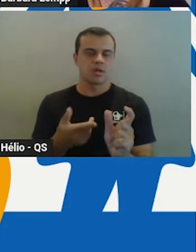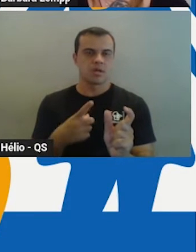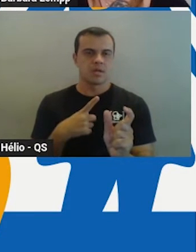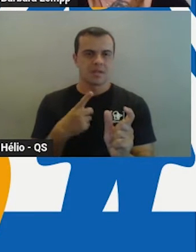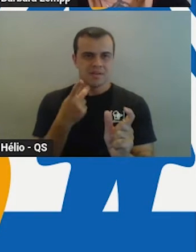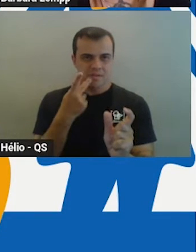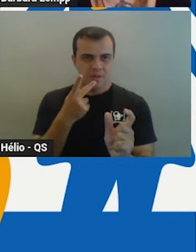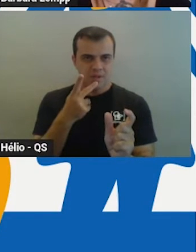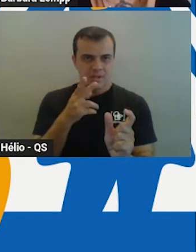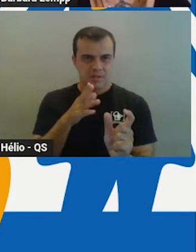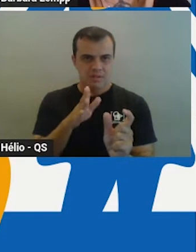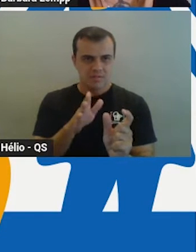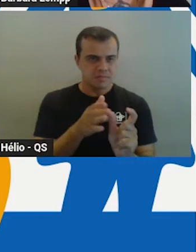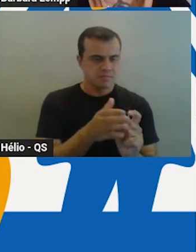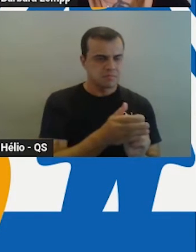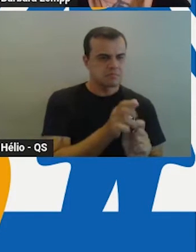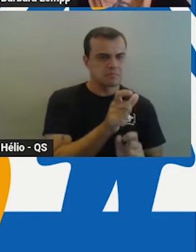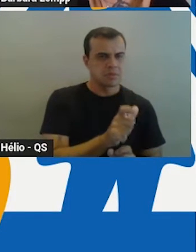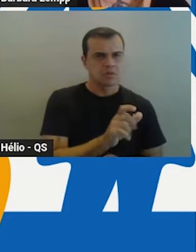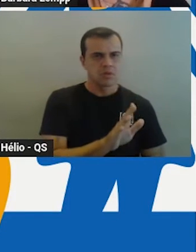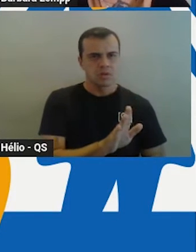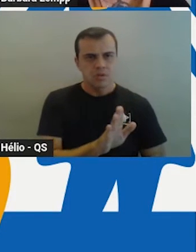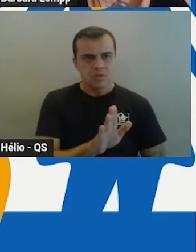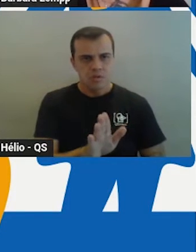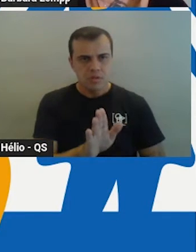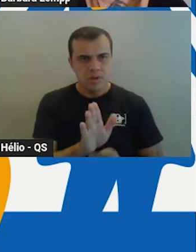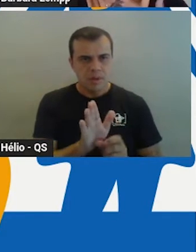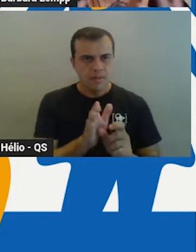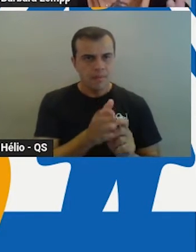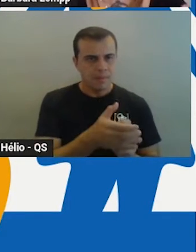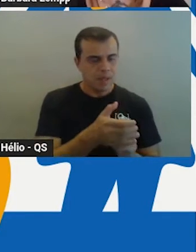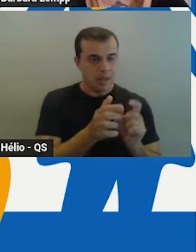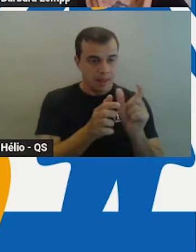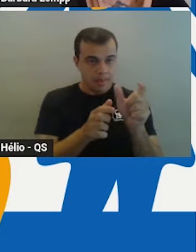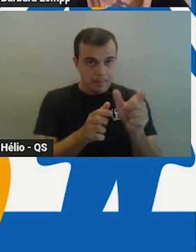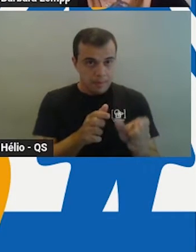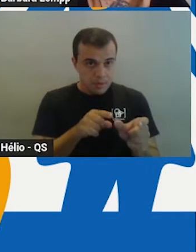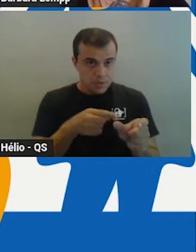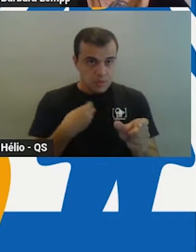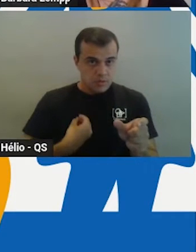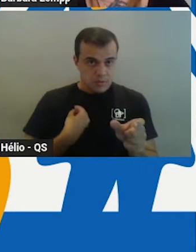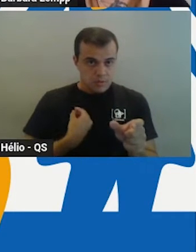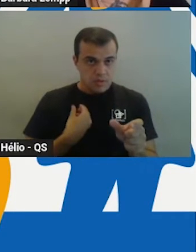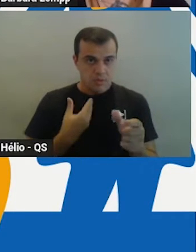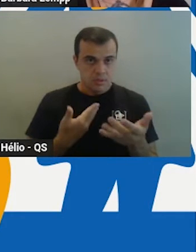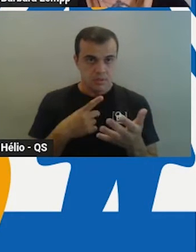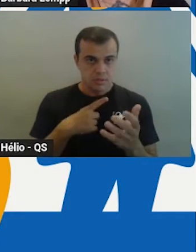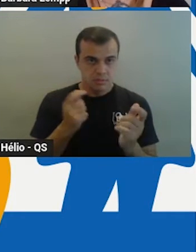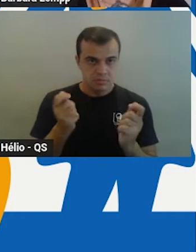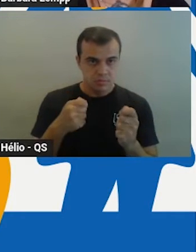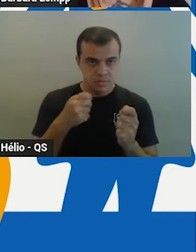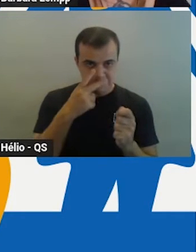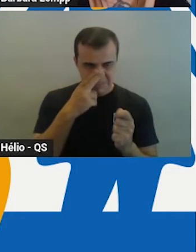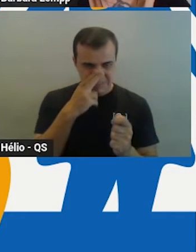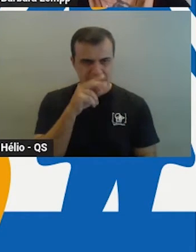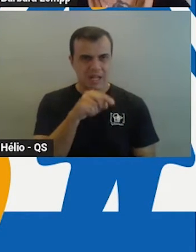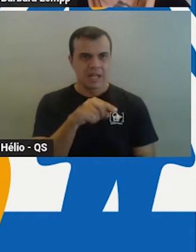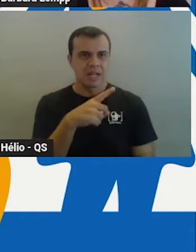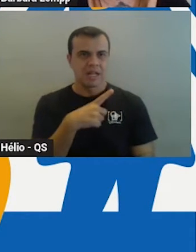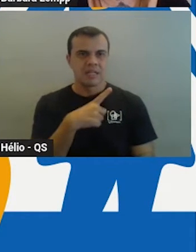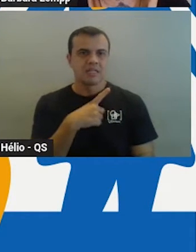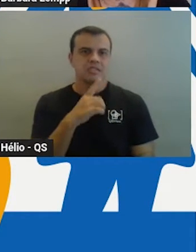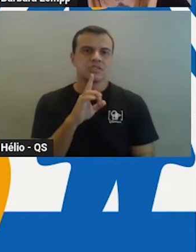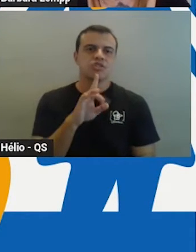gente omite essa palavra pessoa, né, quando a gente omite o fato que a pessoa é uma pessoa, a gente pode fazer parecer que ela está considerando